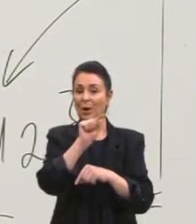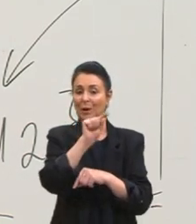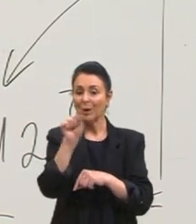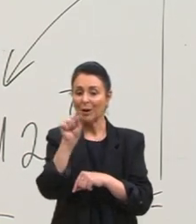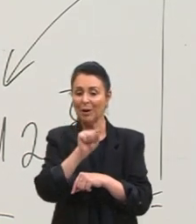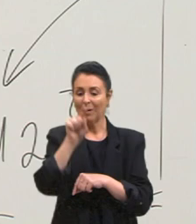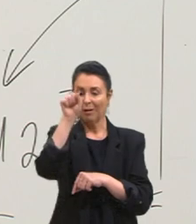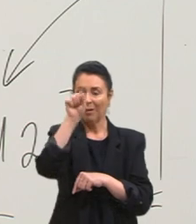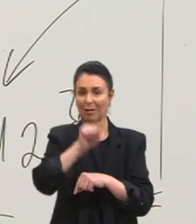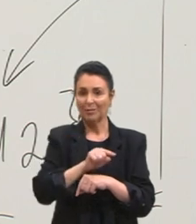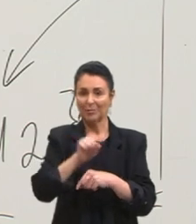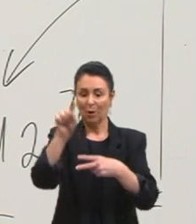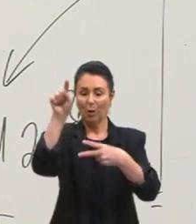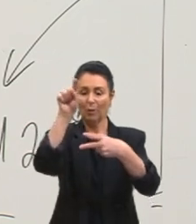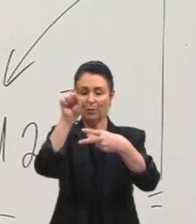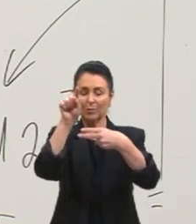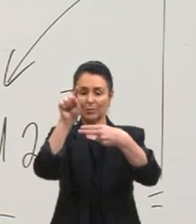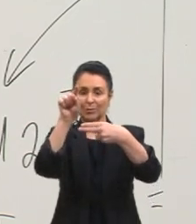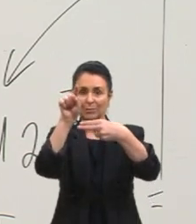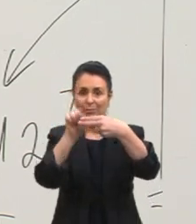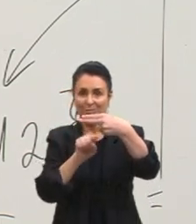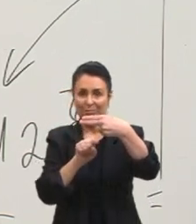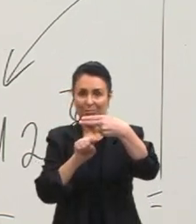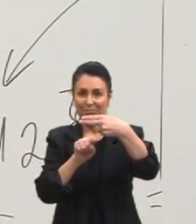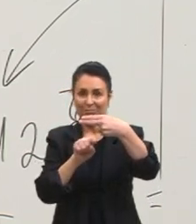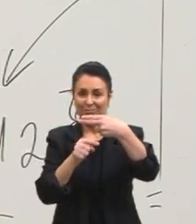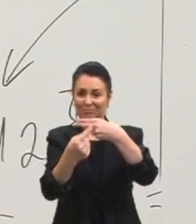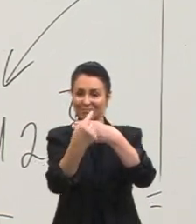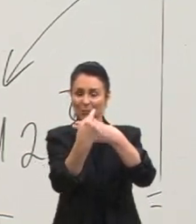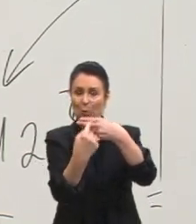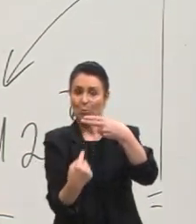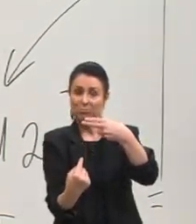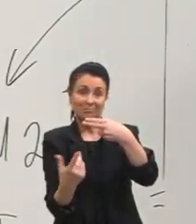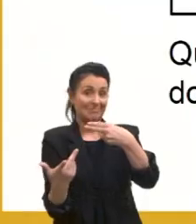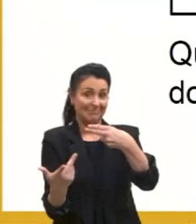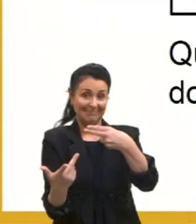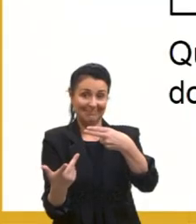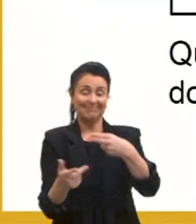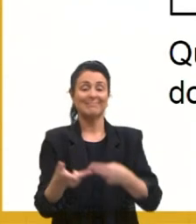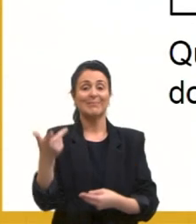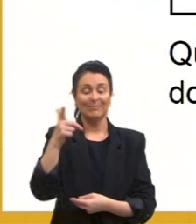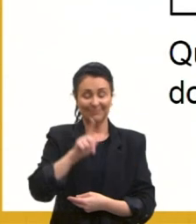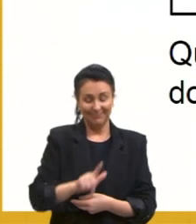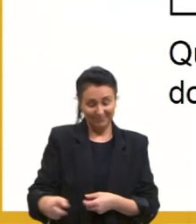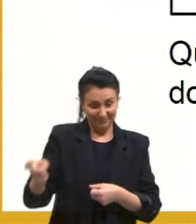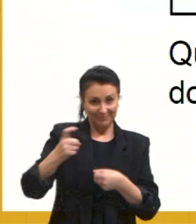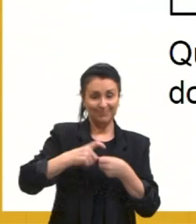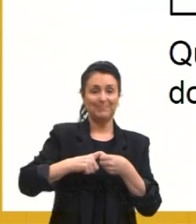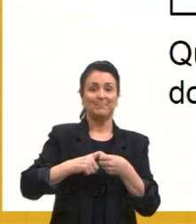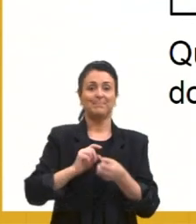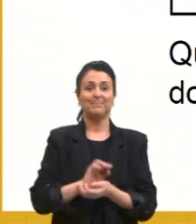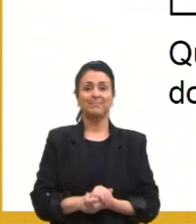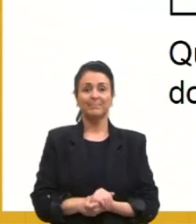esse símbolo aqui de diferença. Então, vamos retornar ali pro slide.